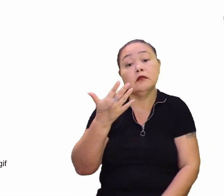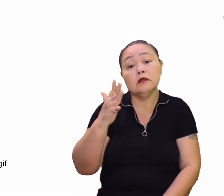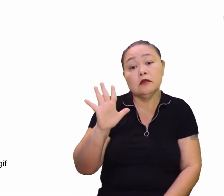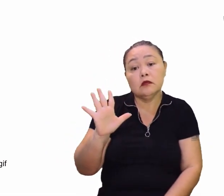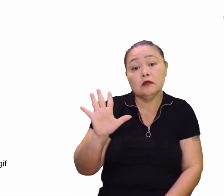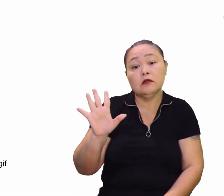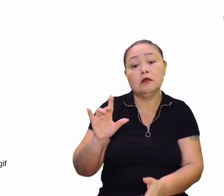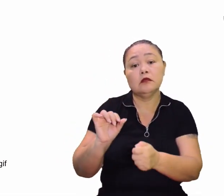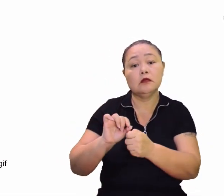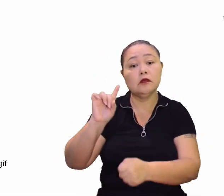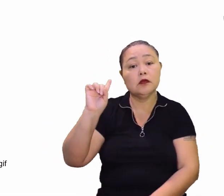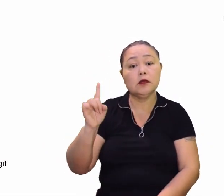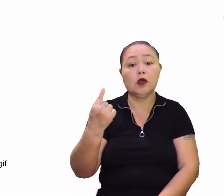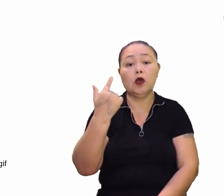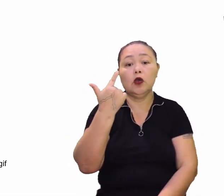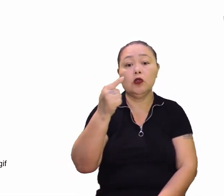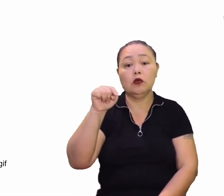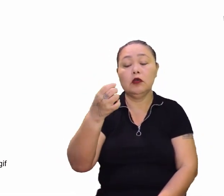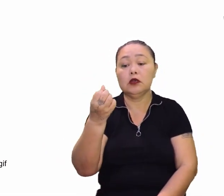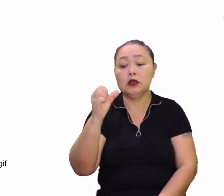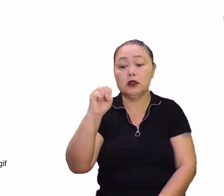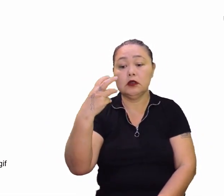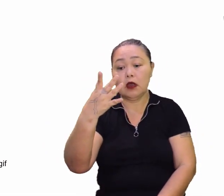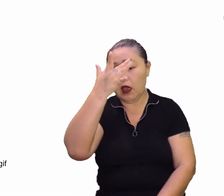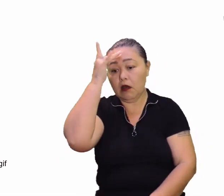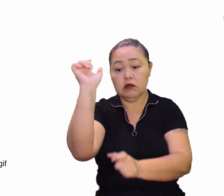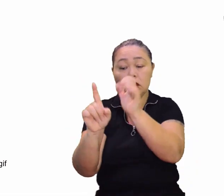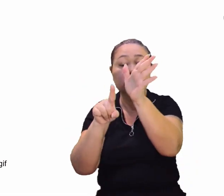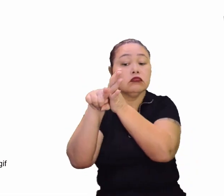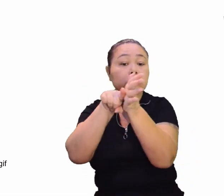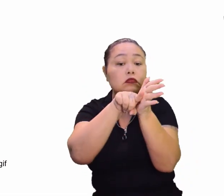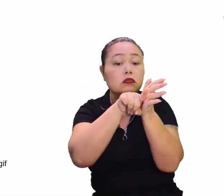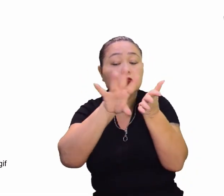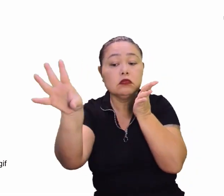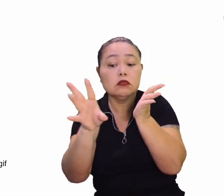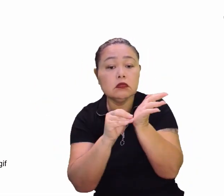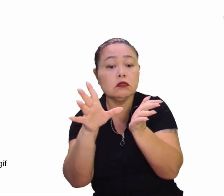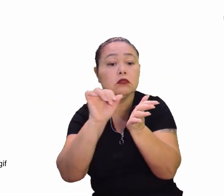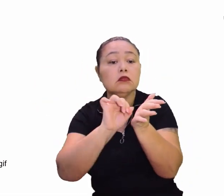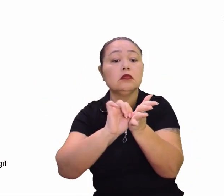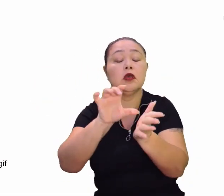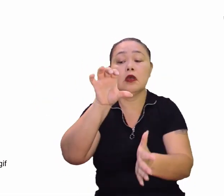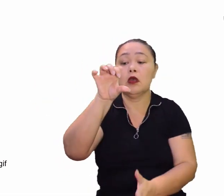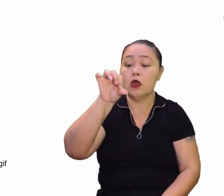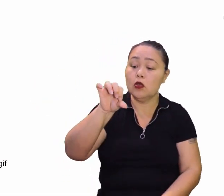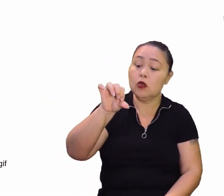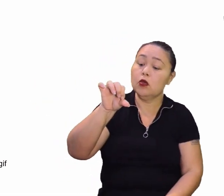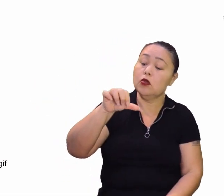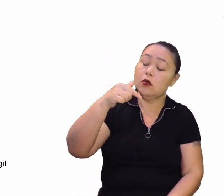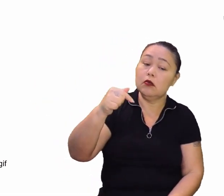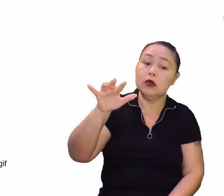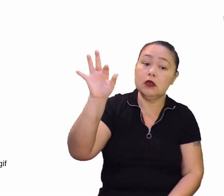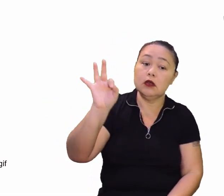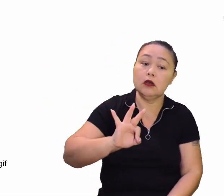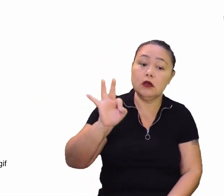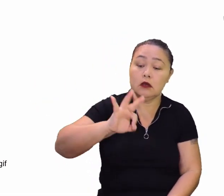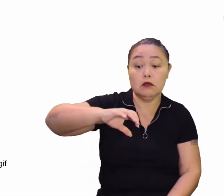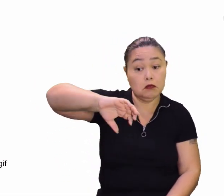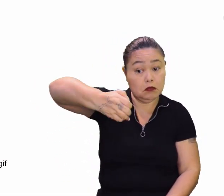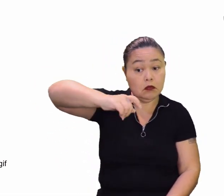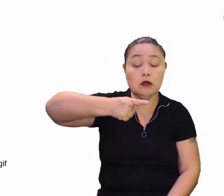pessoas. No DF, daqui a lá do Distrito Federal. 97% fecham a torneira para escovar os dentes.